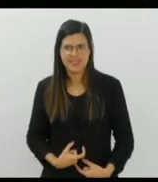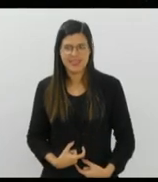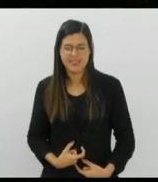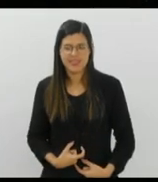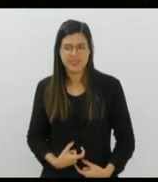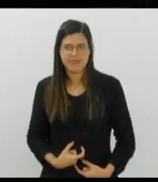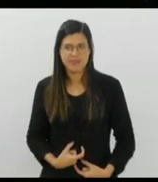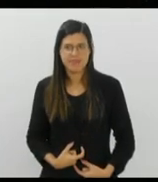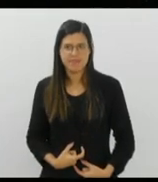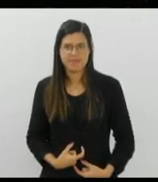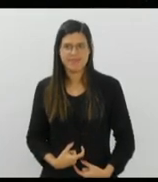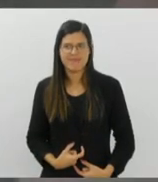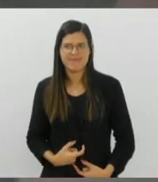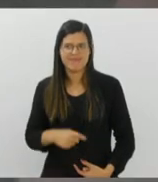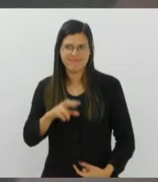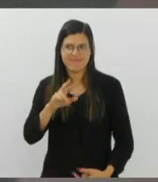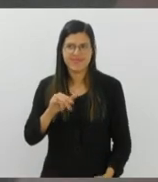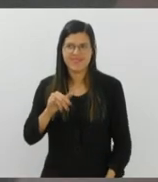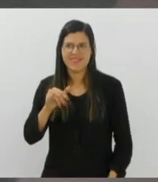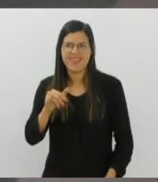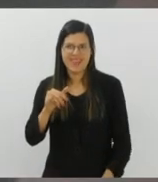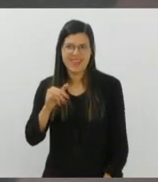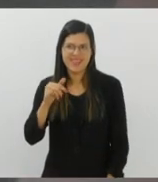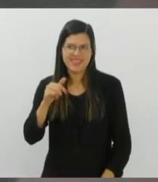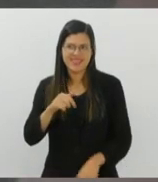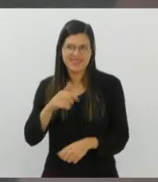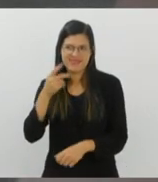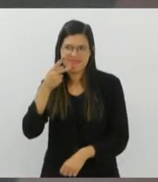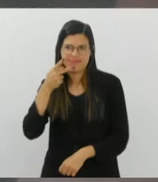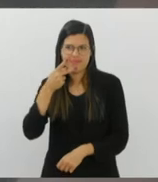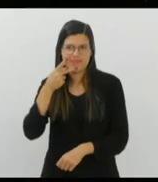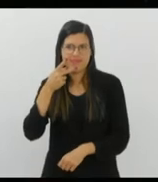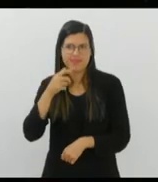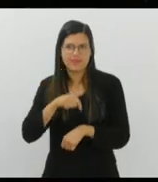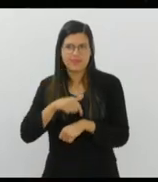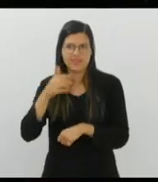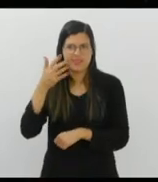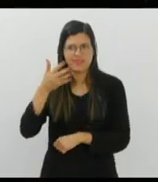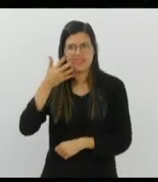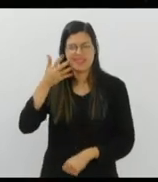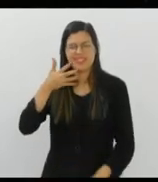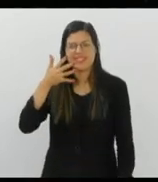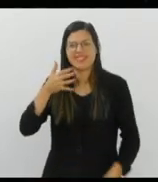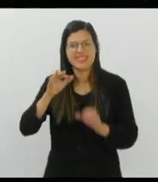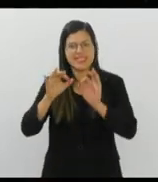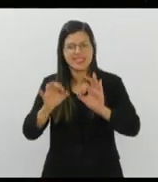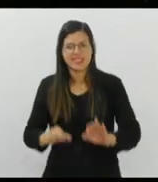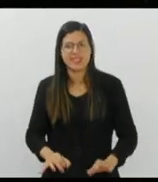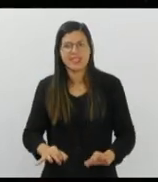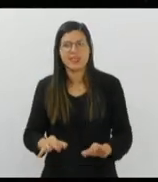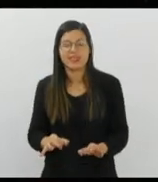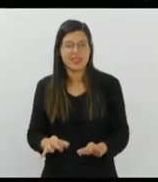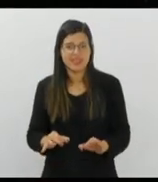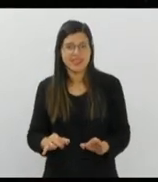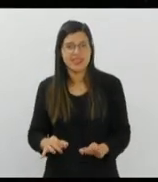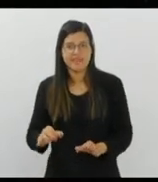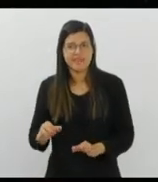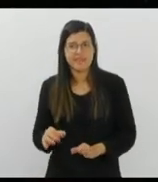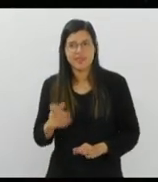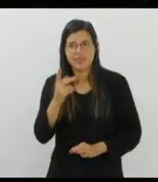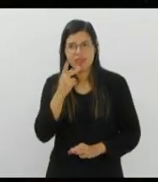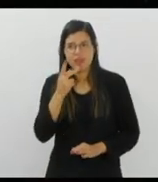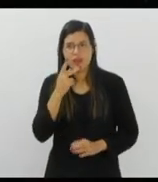uso da palavra. E como tenho certeza que ele abordará o tema